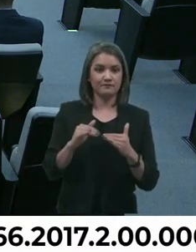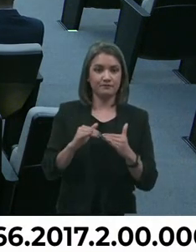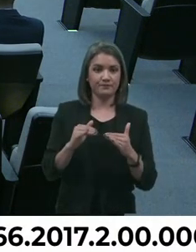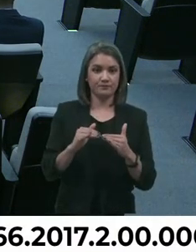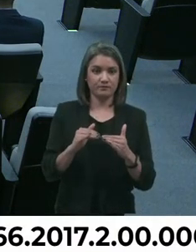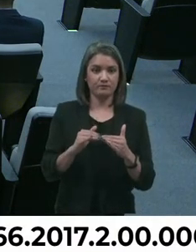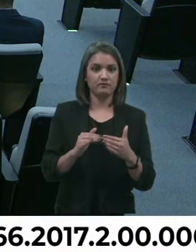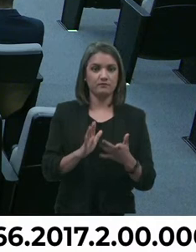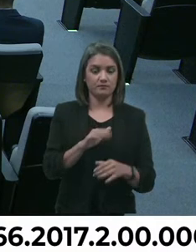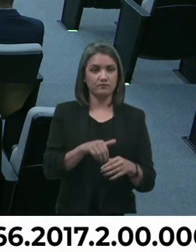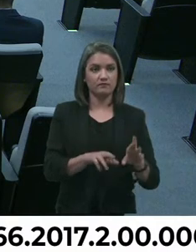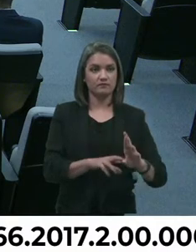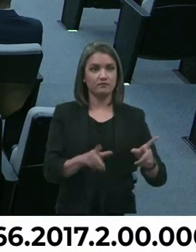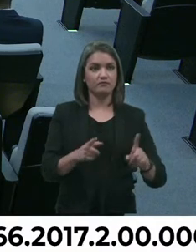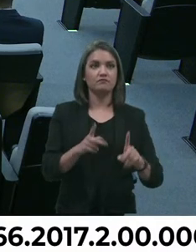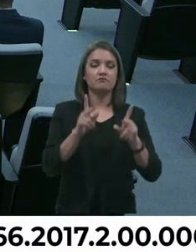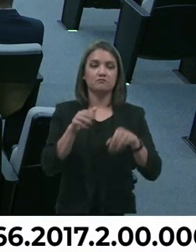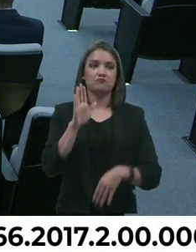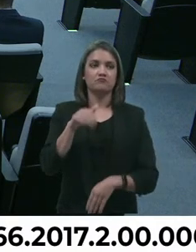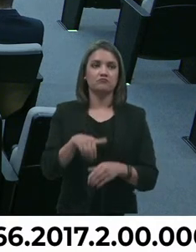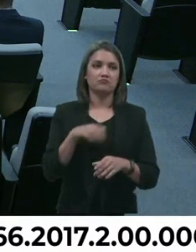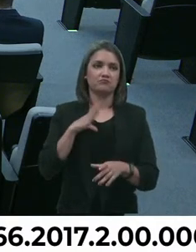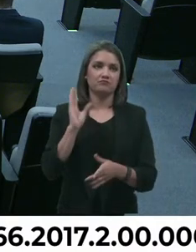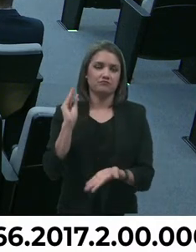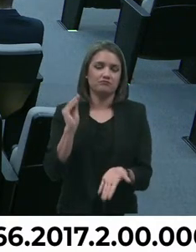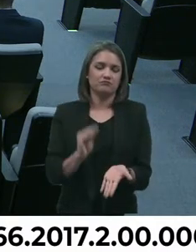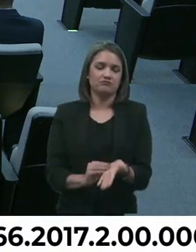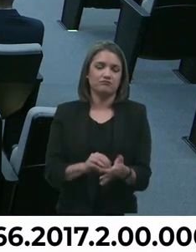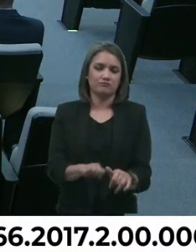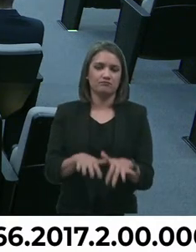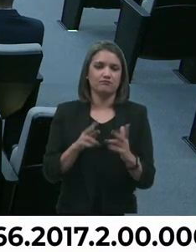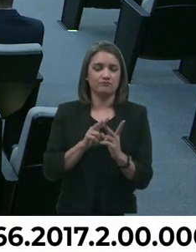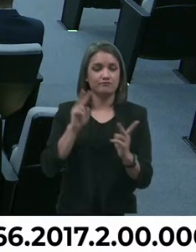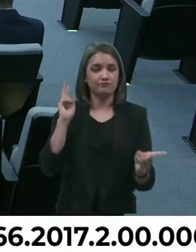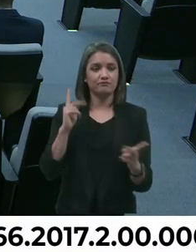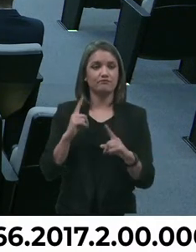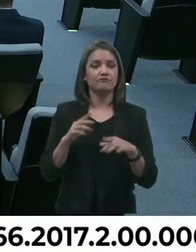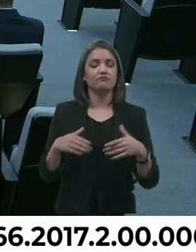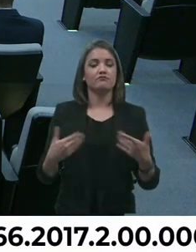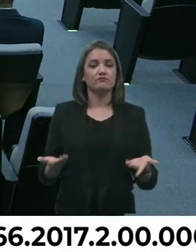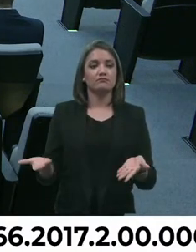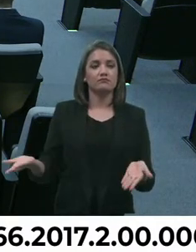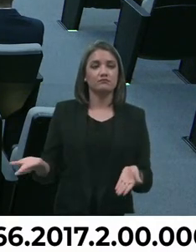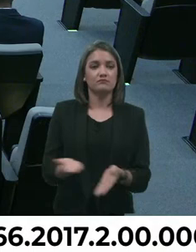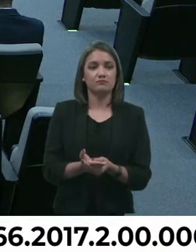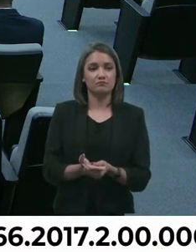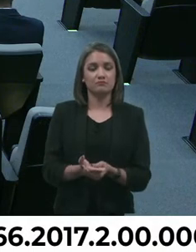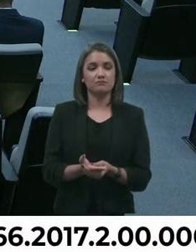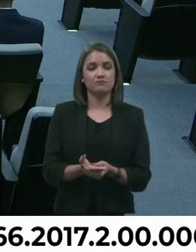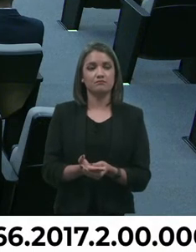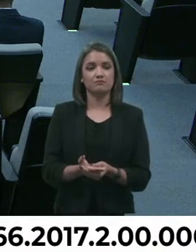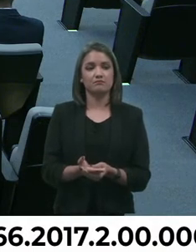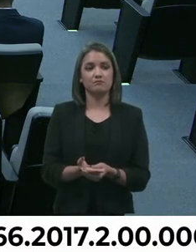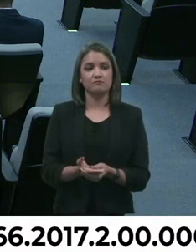que já havia registrado no sistema por ocasião do ingresso desse processo em sessão